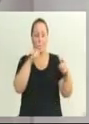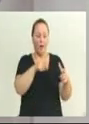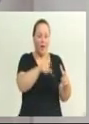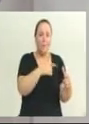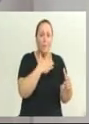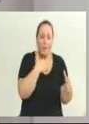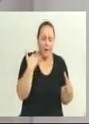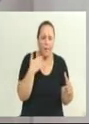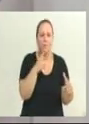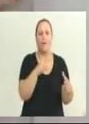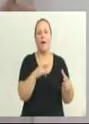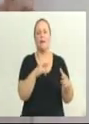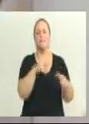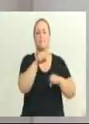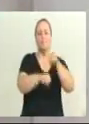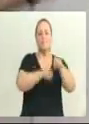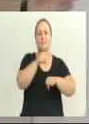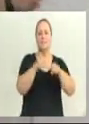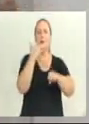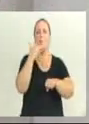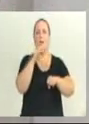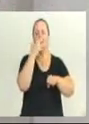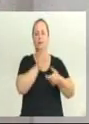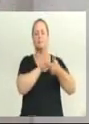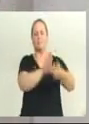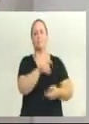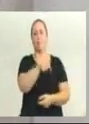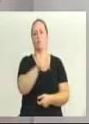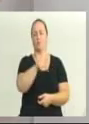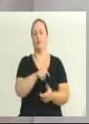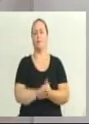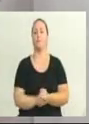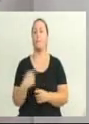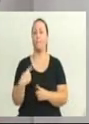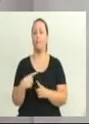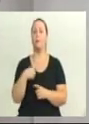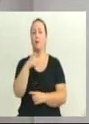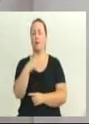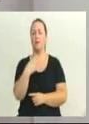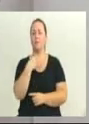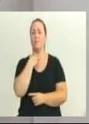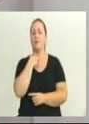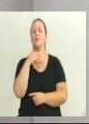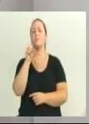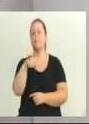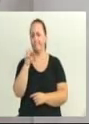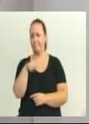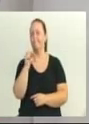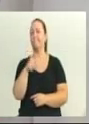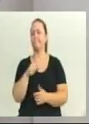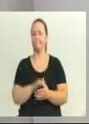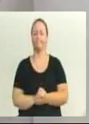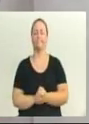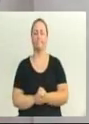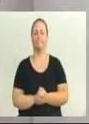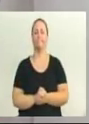infelizmente faleceu, né, vítima de um acidente de trânsito, ele ciclista que era. E eu chamo